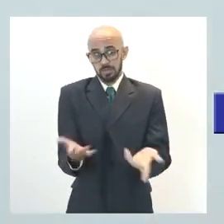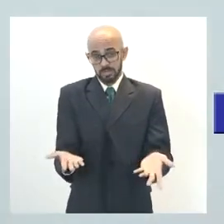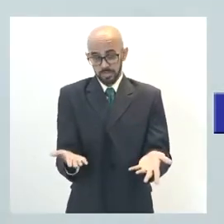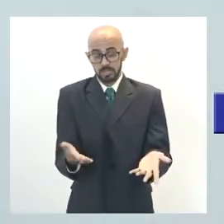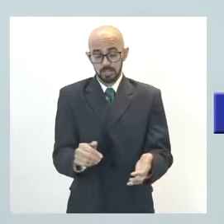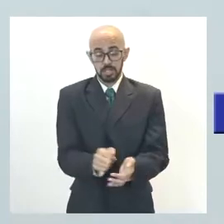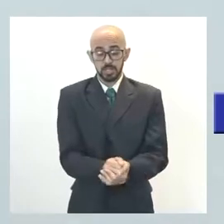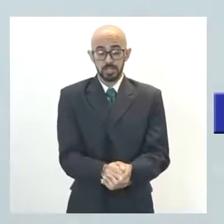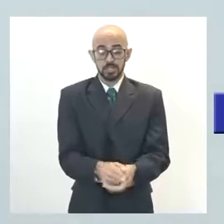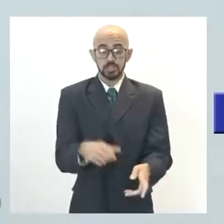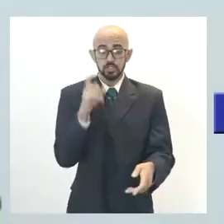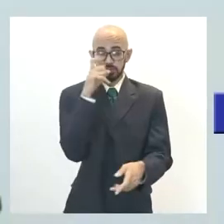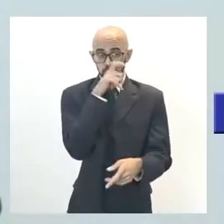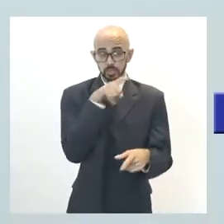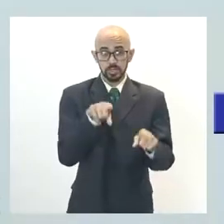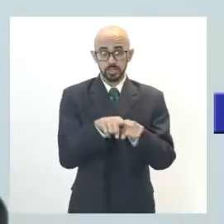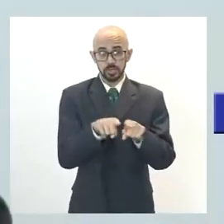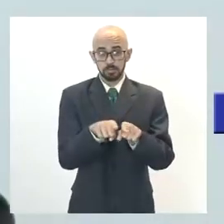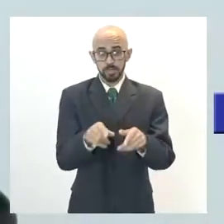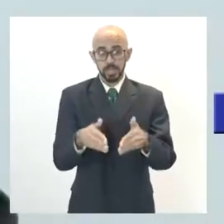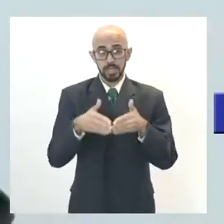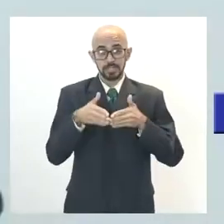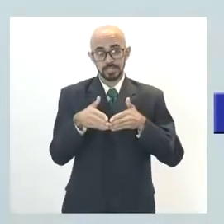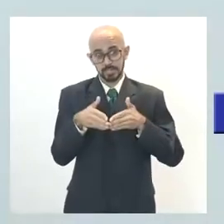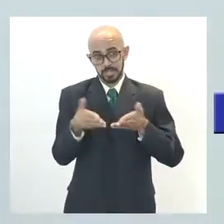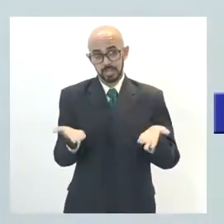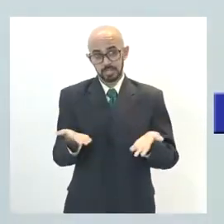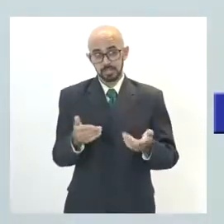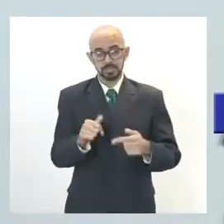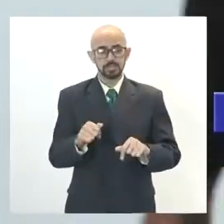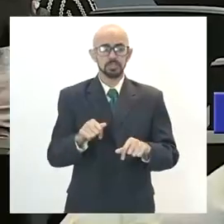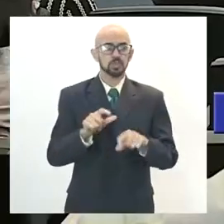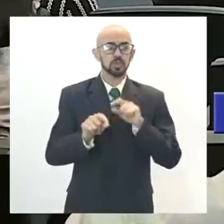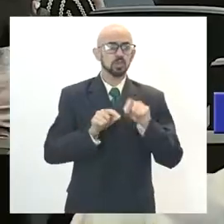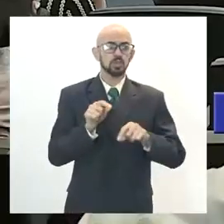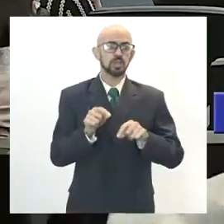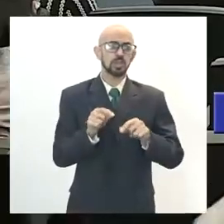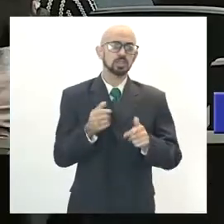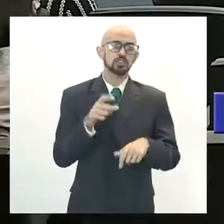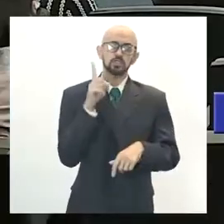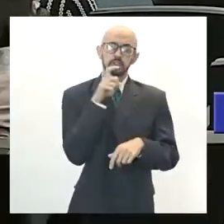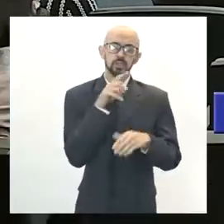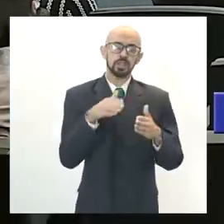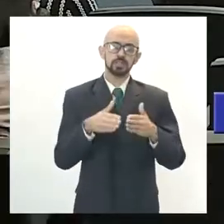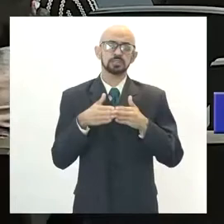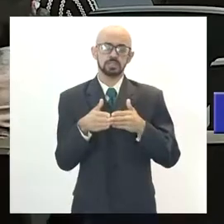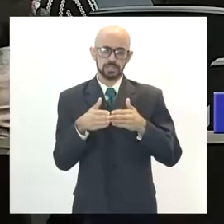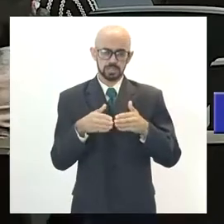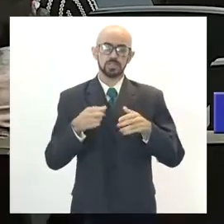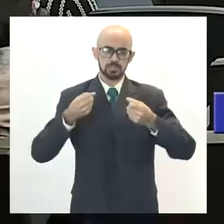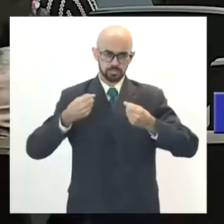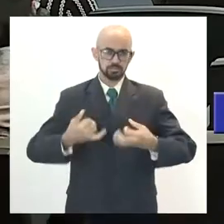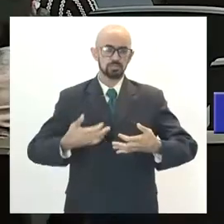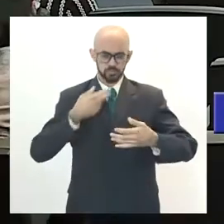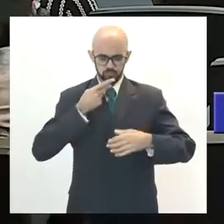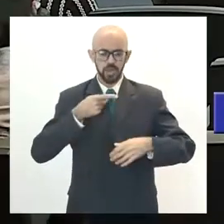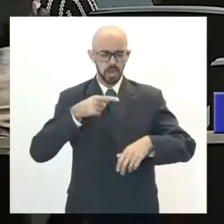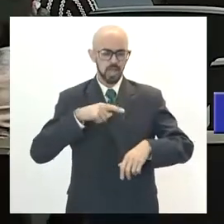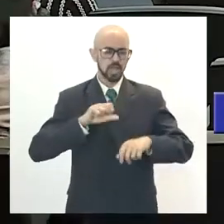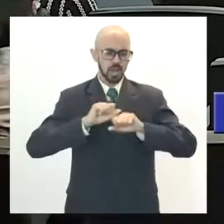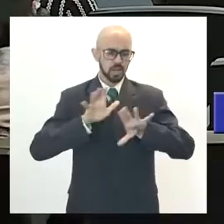dificultar as licenças não usa o termo licença sindical Mas de fato tá falando em dificultar licenças por fim